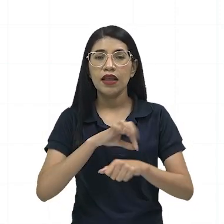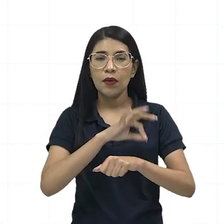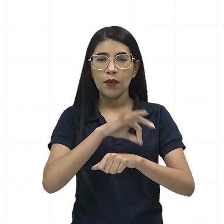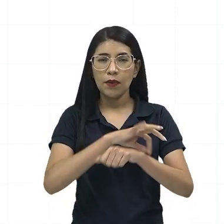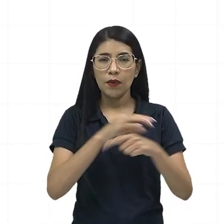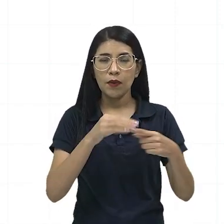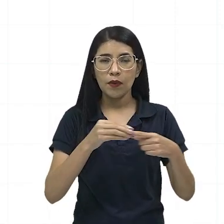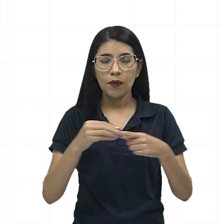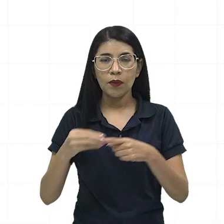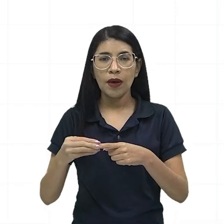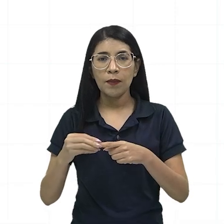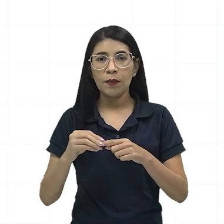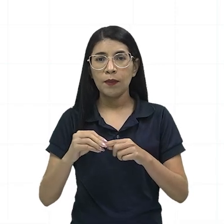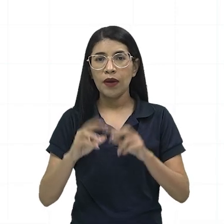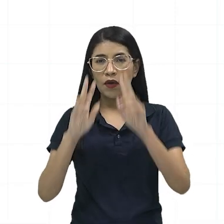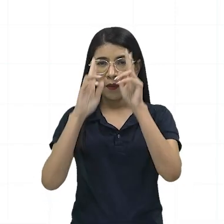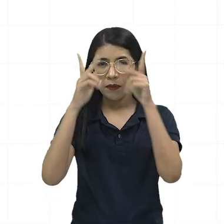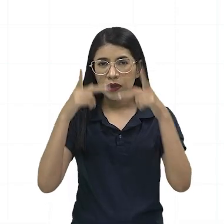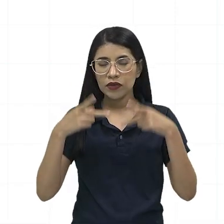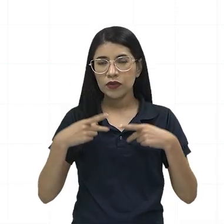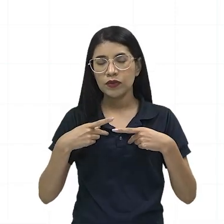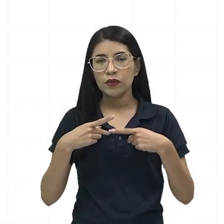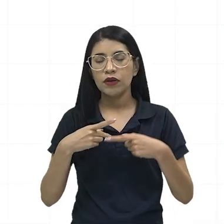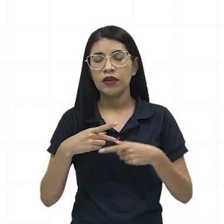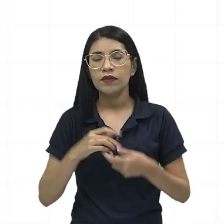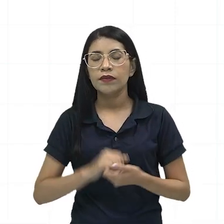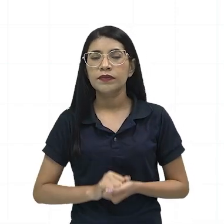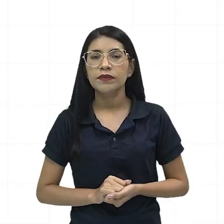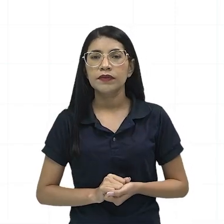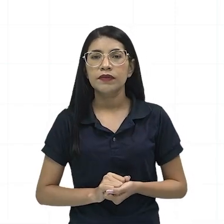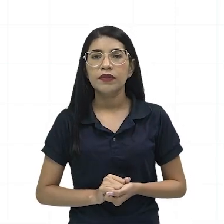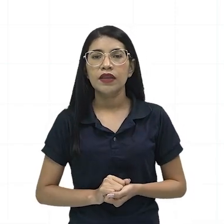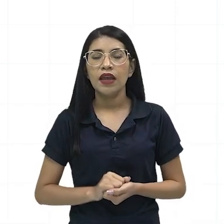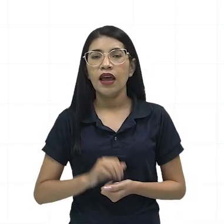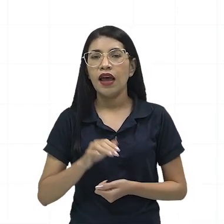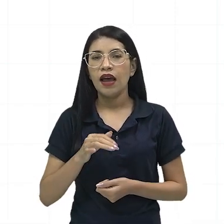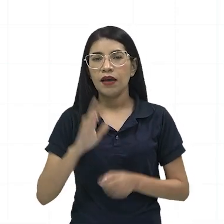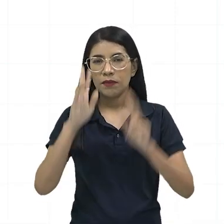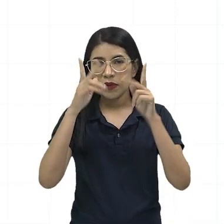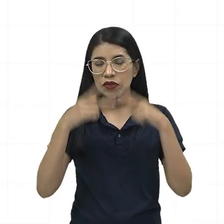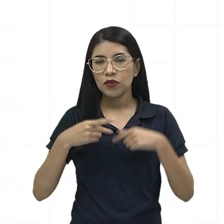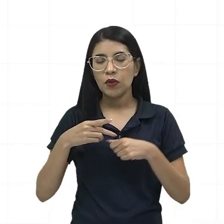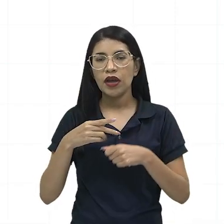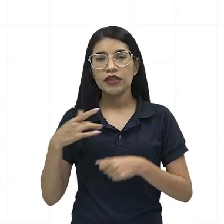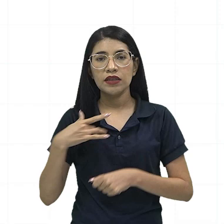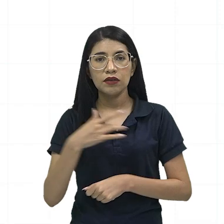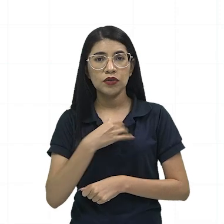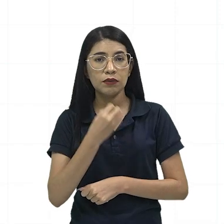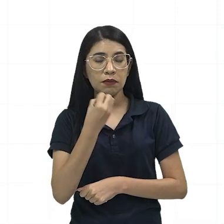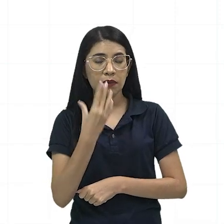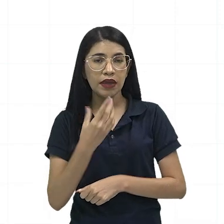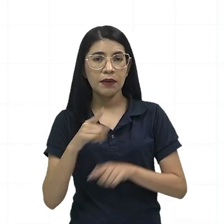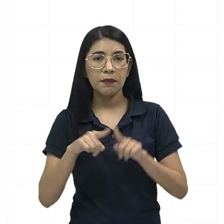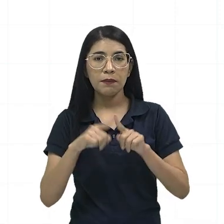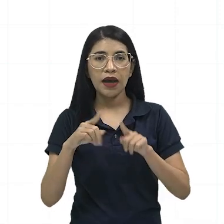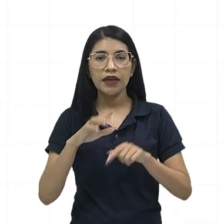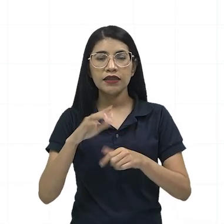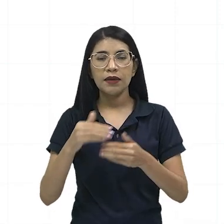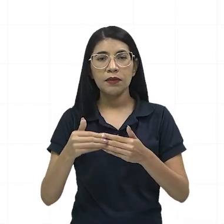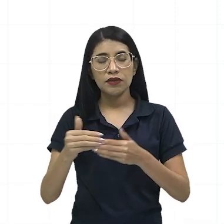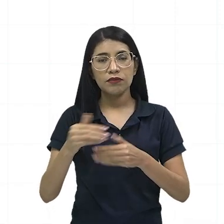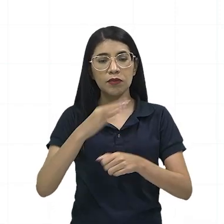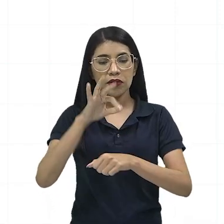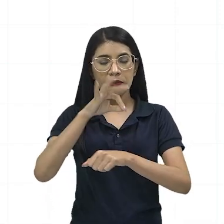a uma vítima, né? A vítima não tá doente, né? Mas vai receber